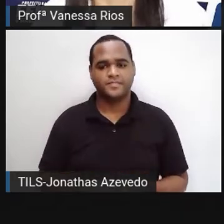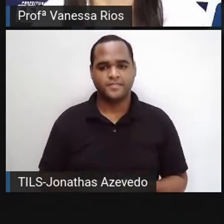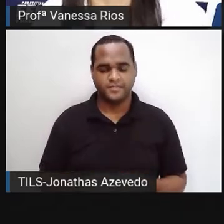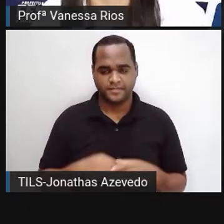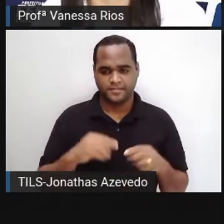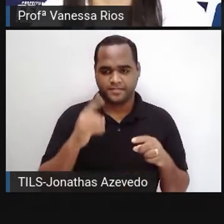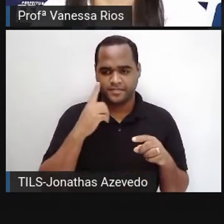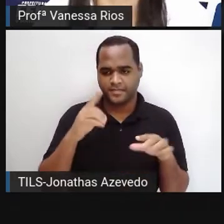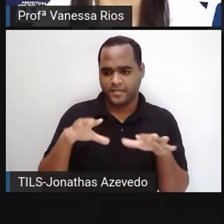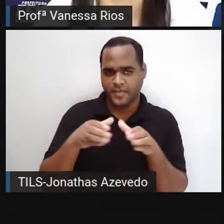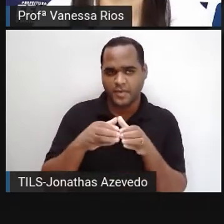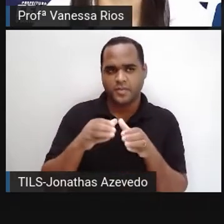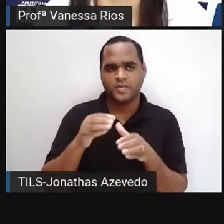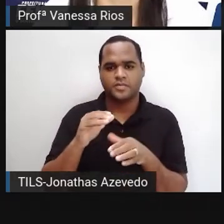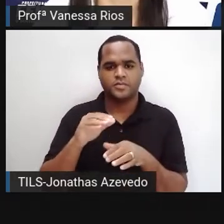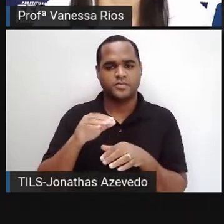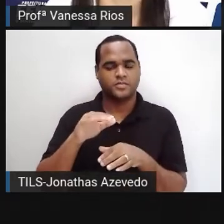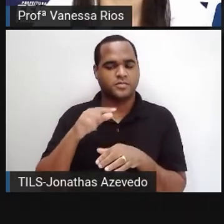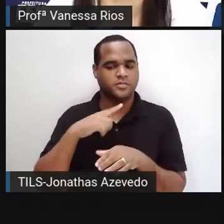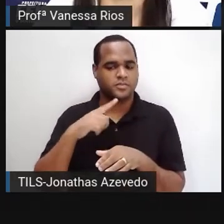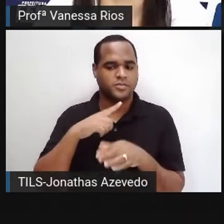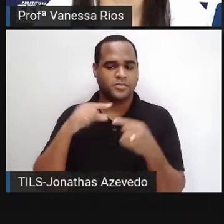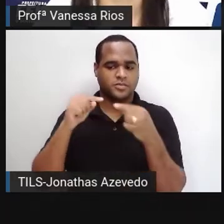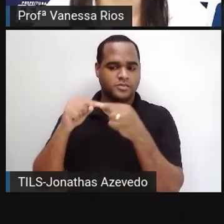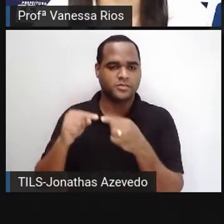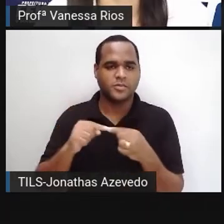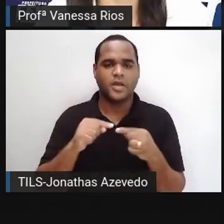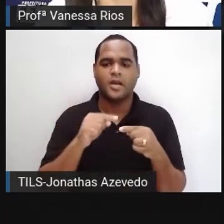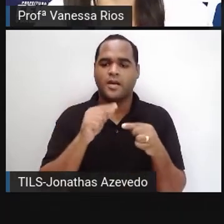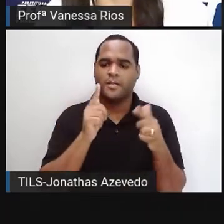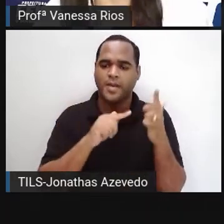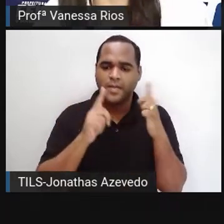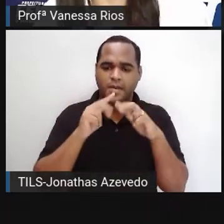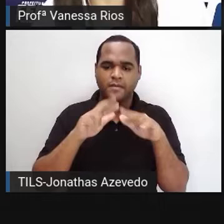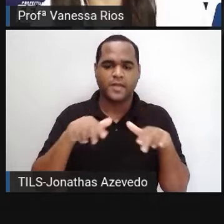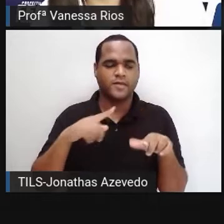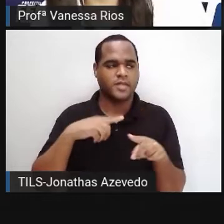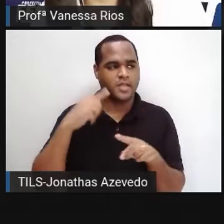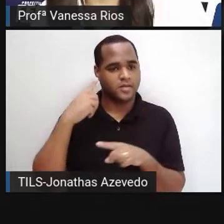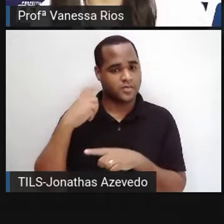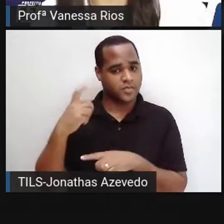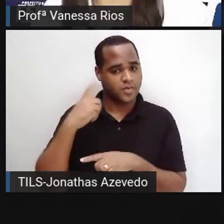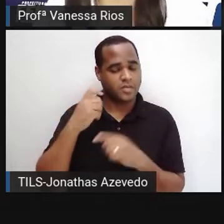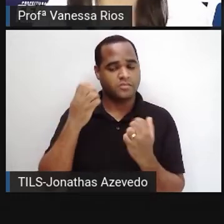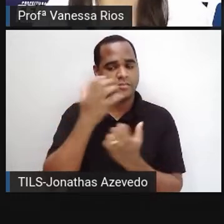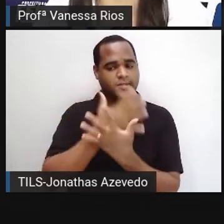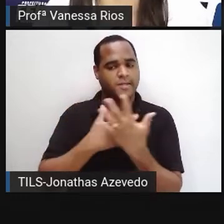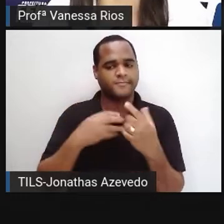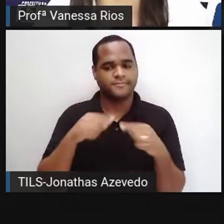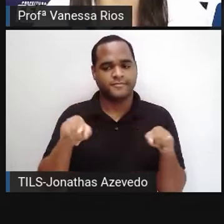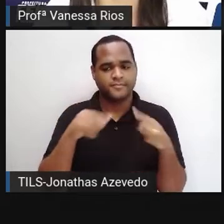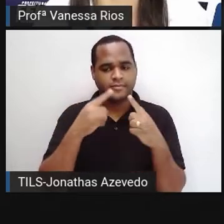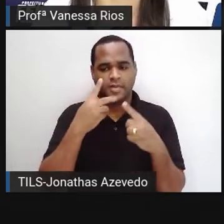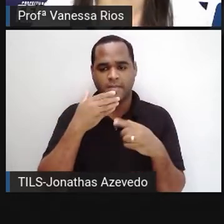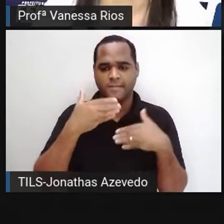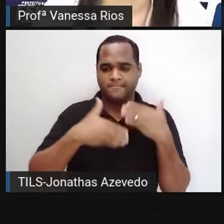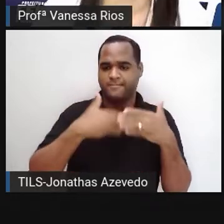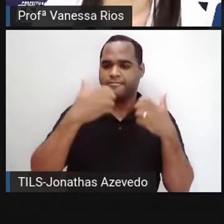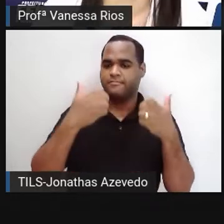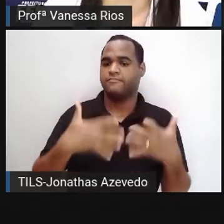que chamam bandas de bocas, né? Que reproduzem aí sons musicais a partir de sons